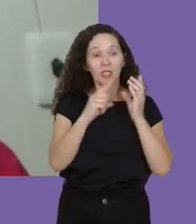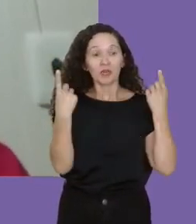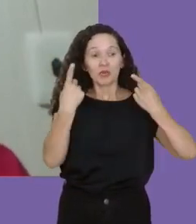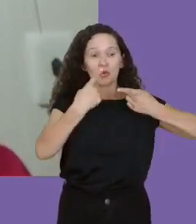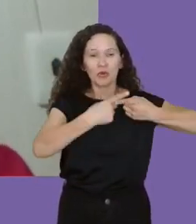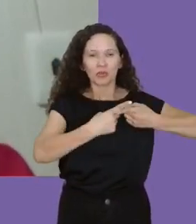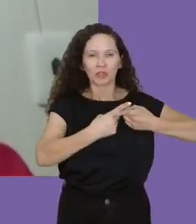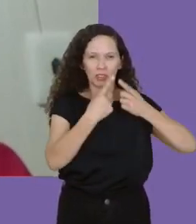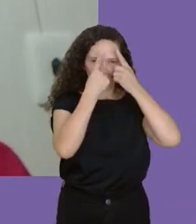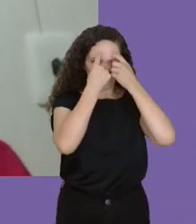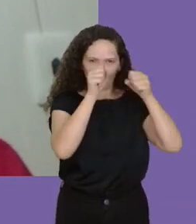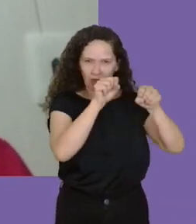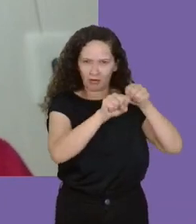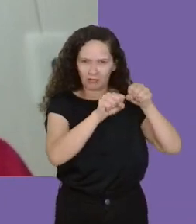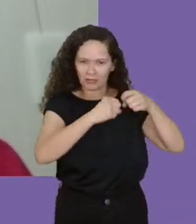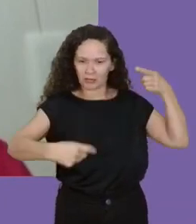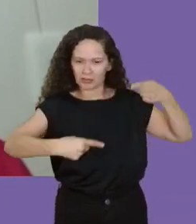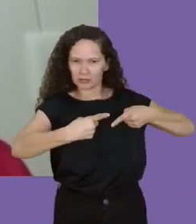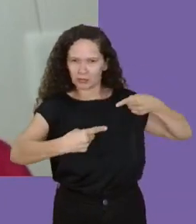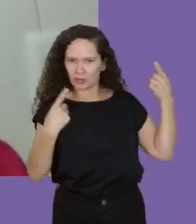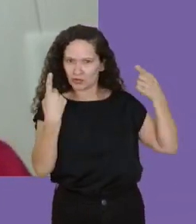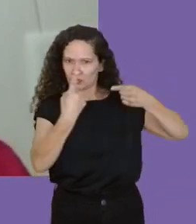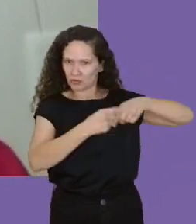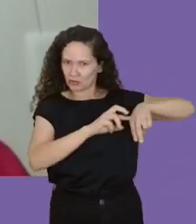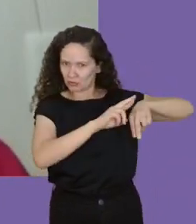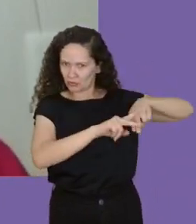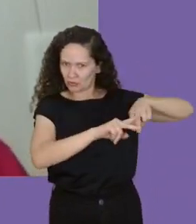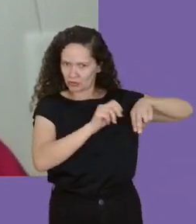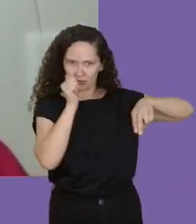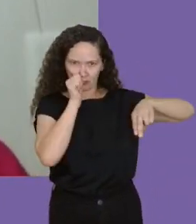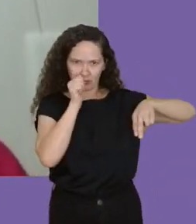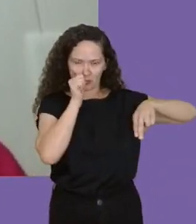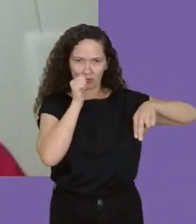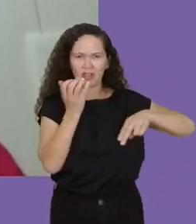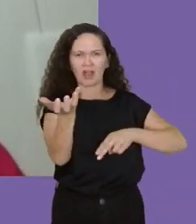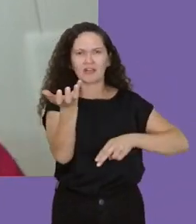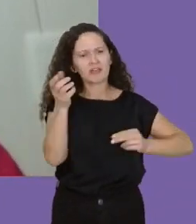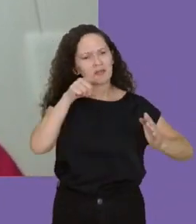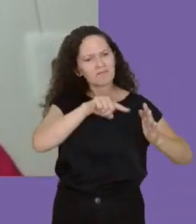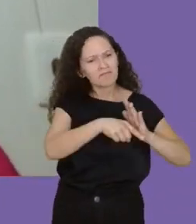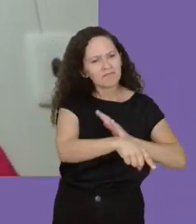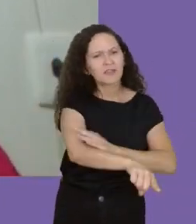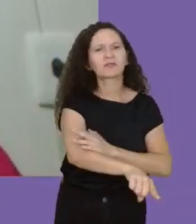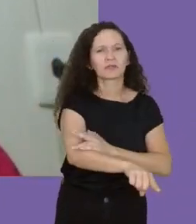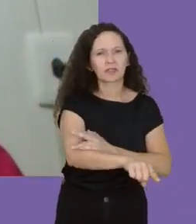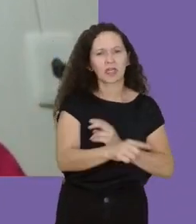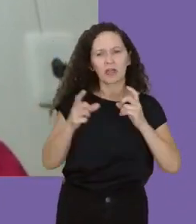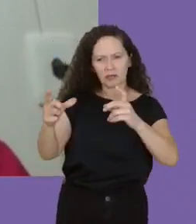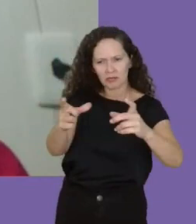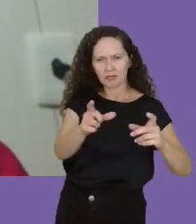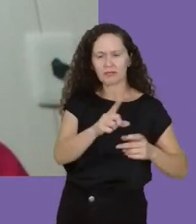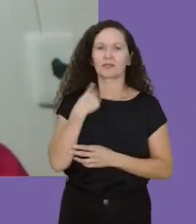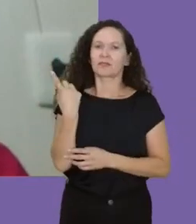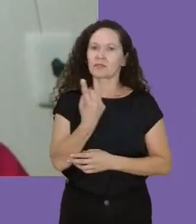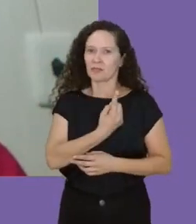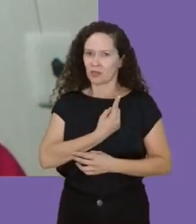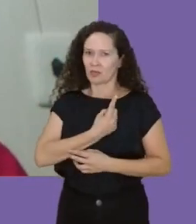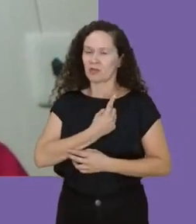violência política de gênero, a gente tem como desafio aprofundar dentro dos nossos espaços